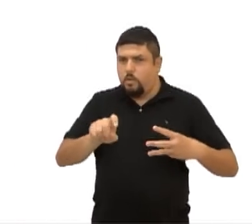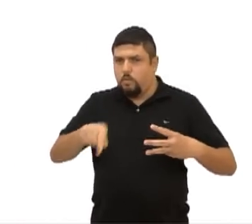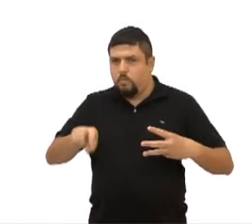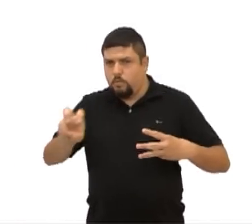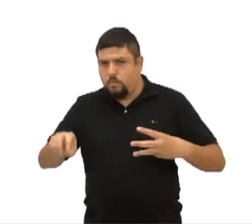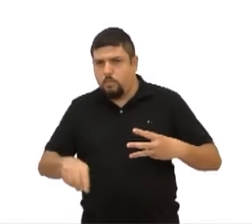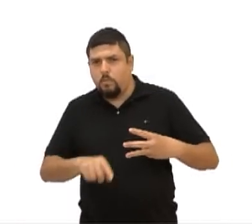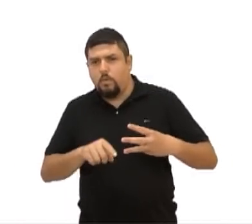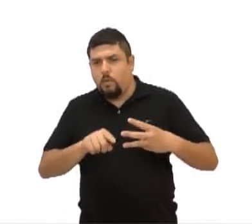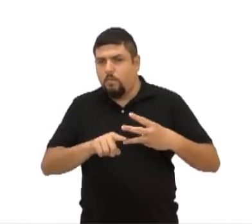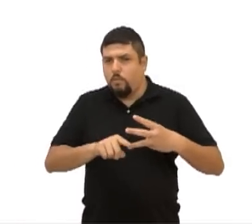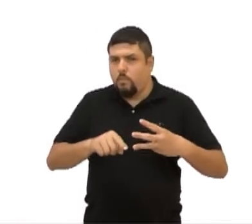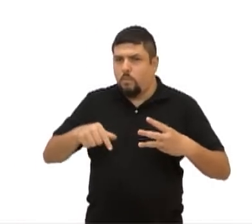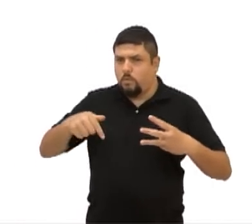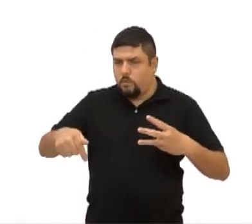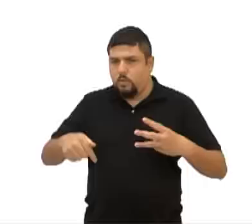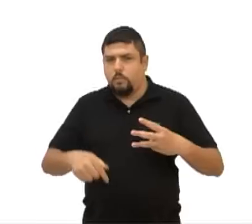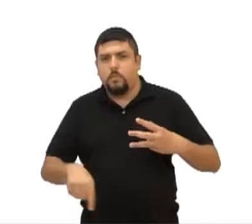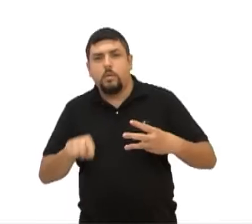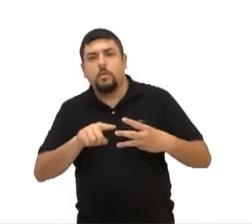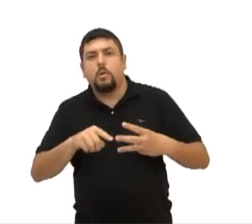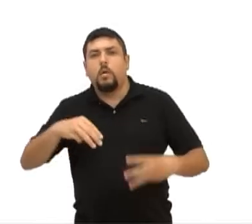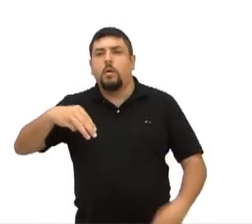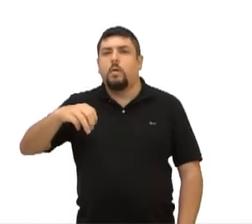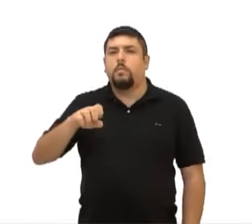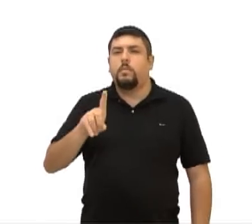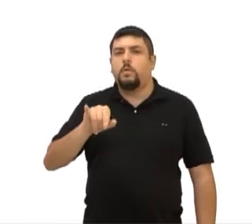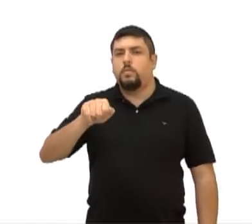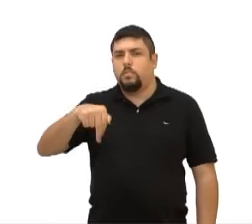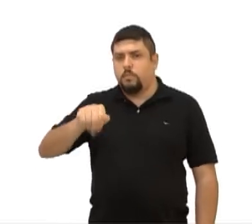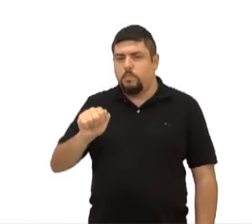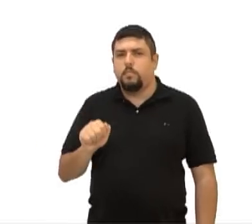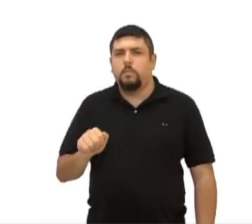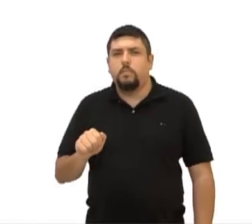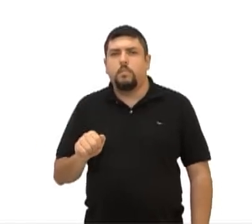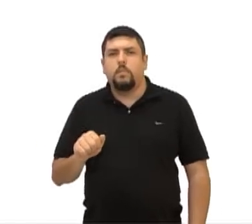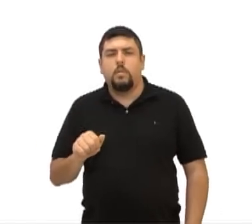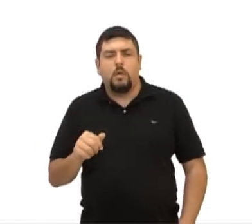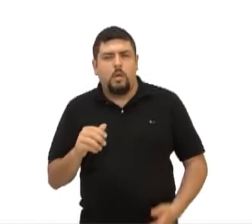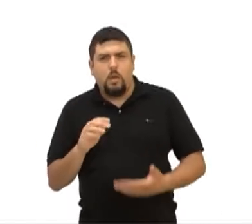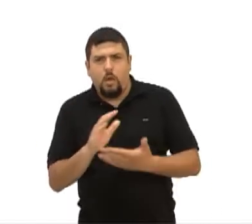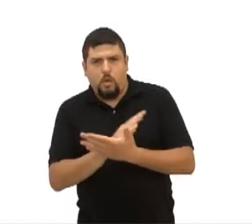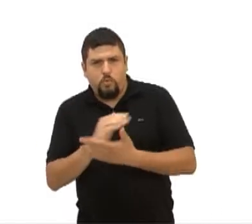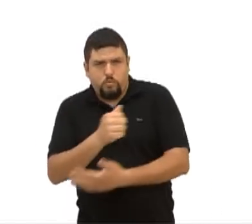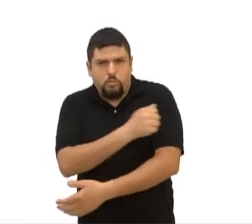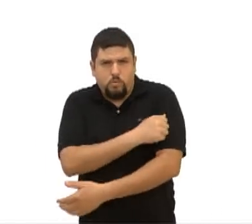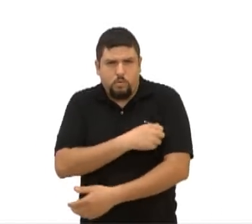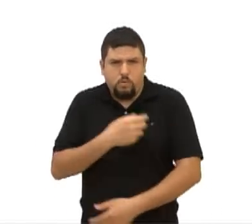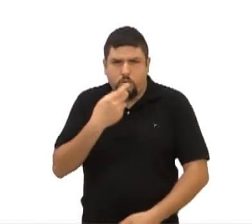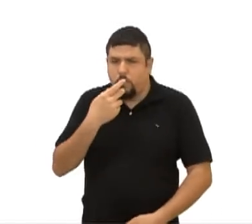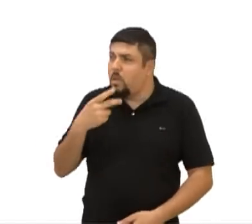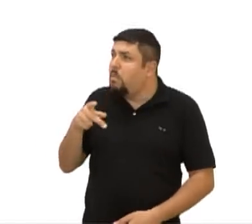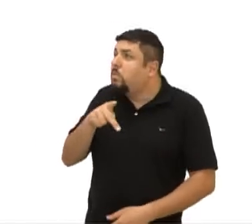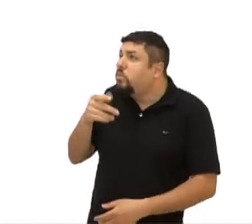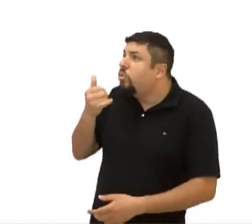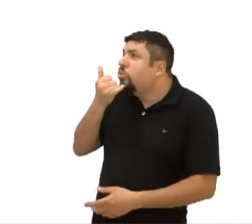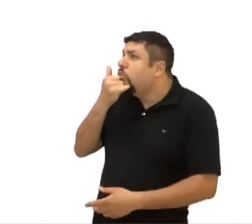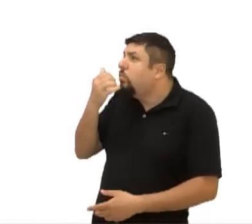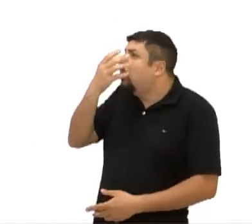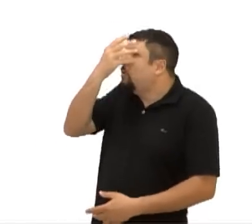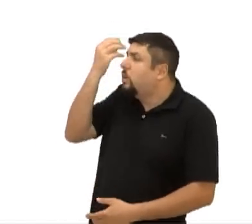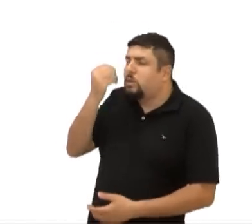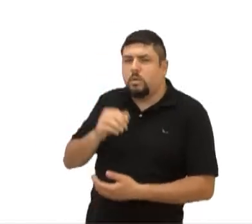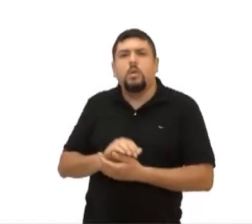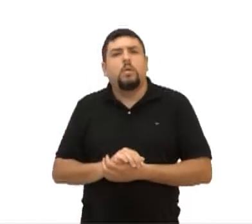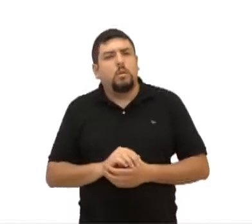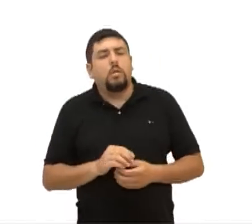a mediana, que às vezes os alunos vêm lá depois de fazer uma prova, tal. Ai, professora, a mediana eu esqueci. Como é que faz a